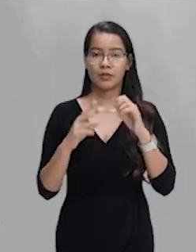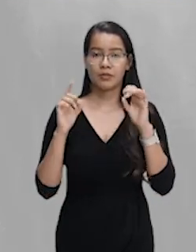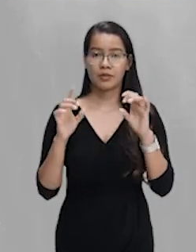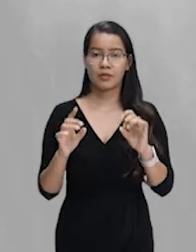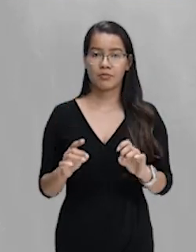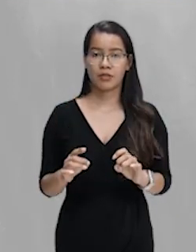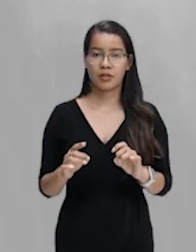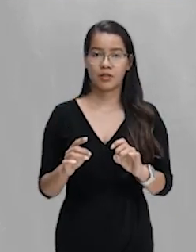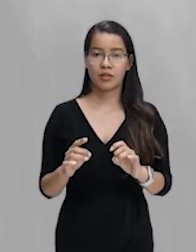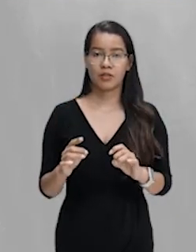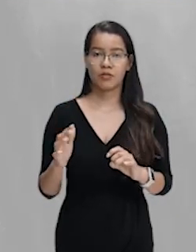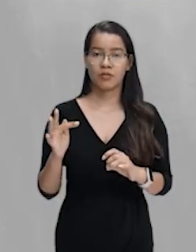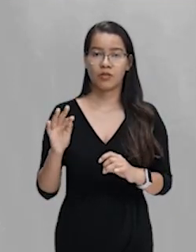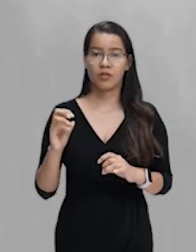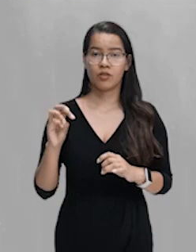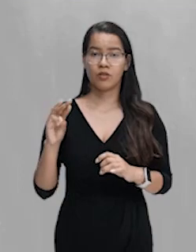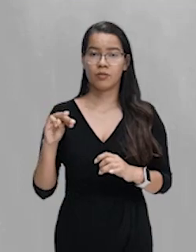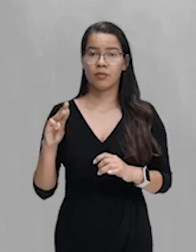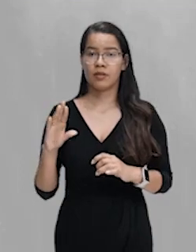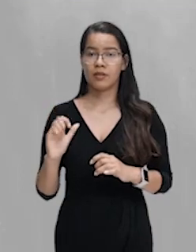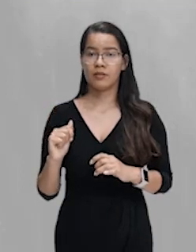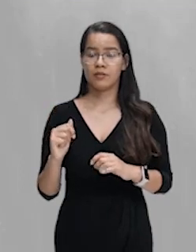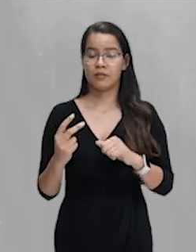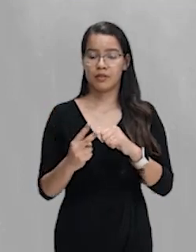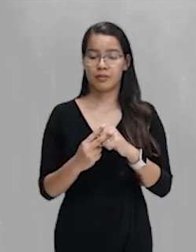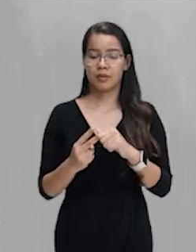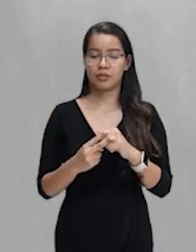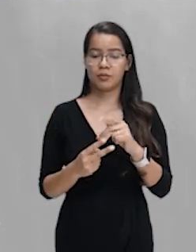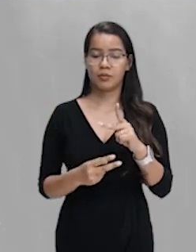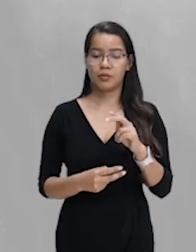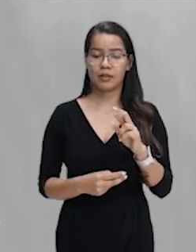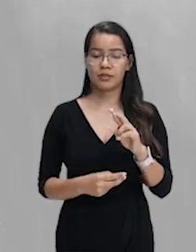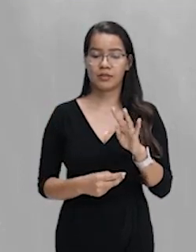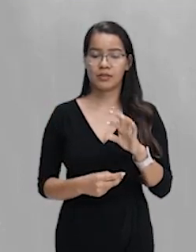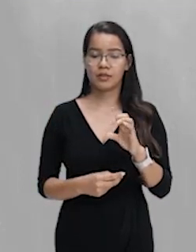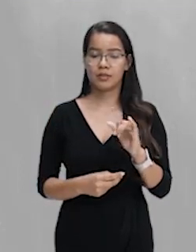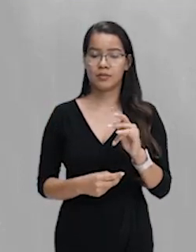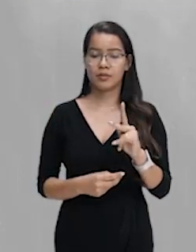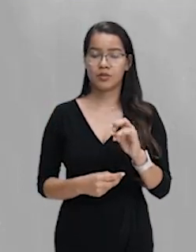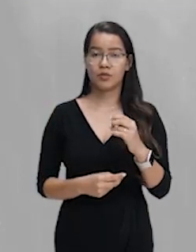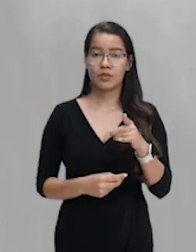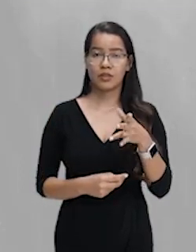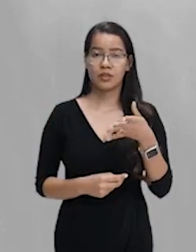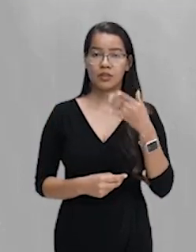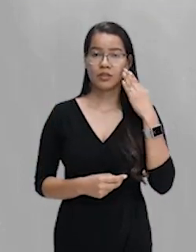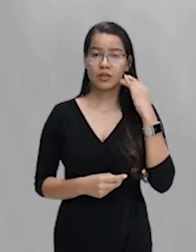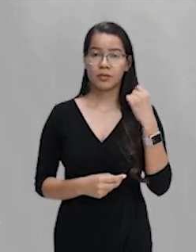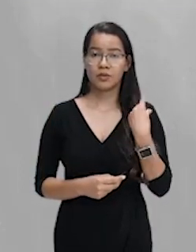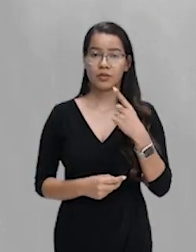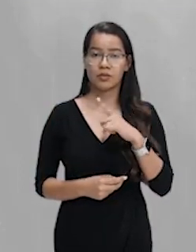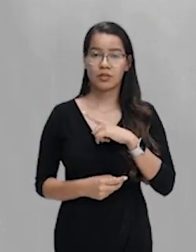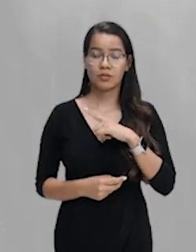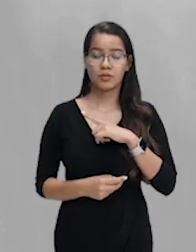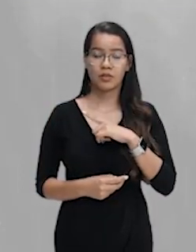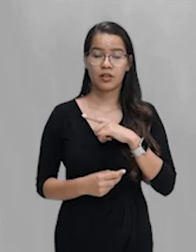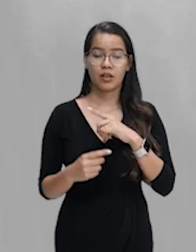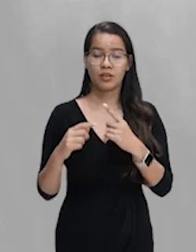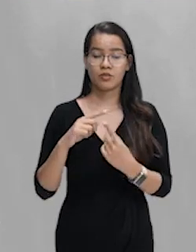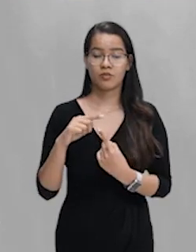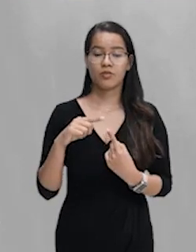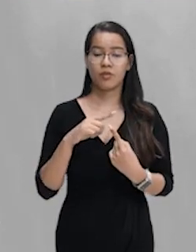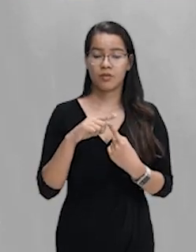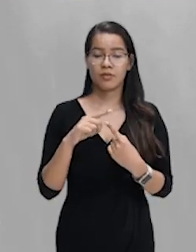na forma verbal do particípio. Vocês sabem que nós temos as formas verbais, né? Gerúndio, particípio